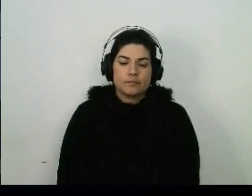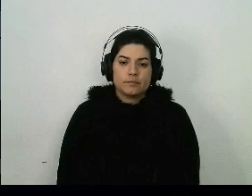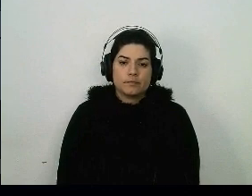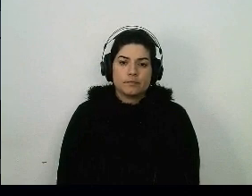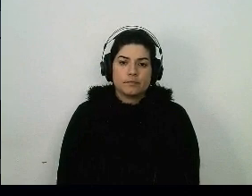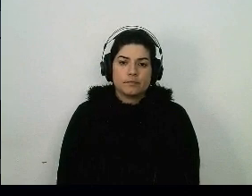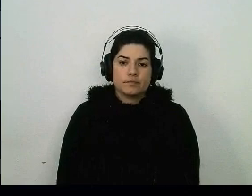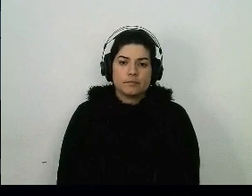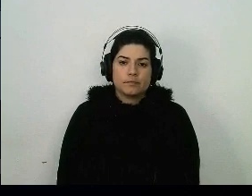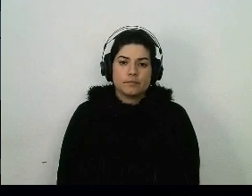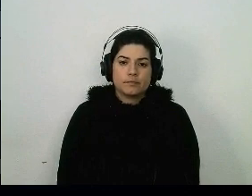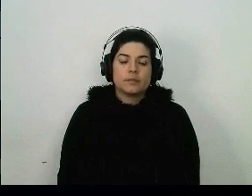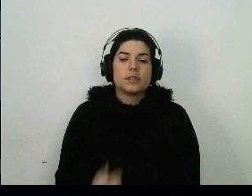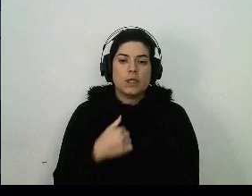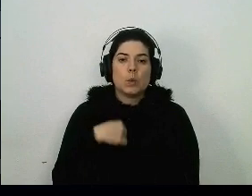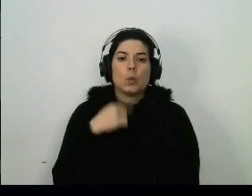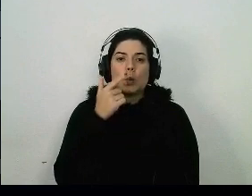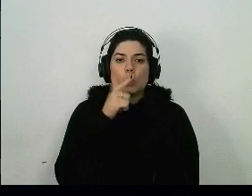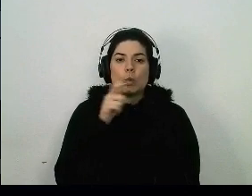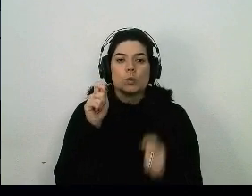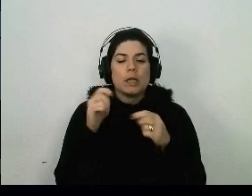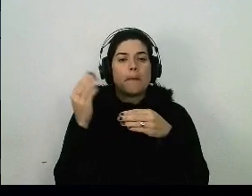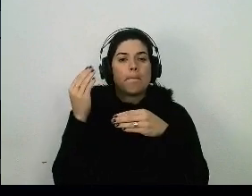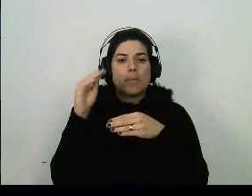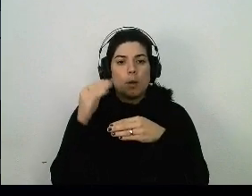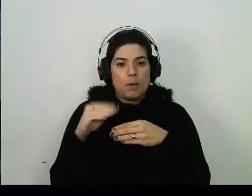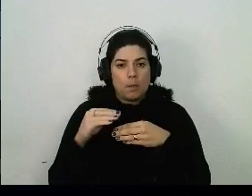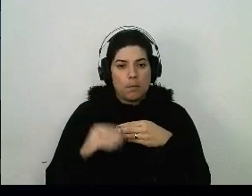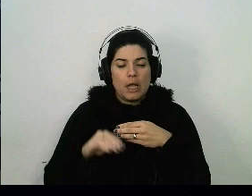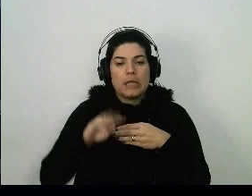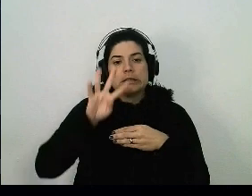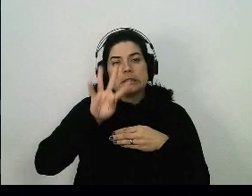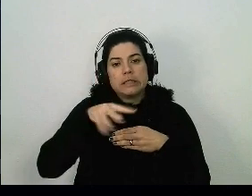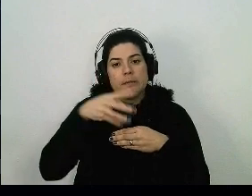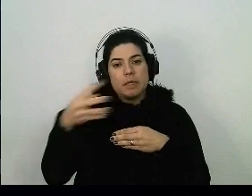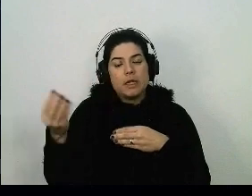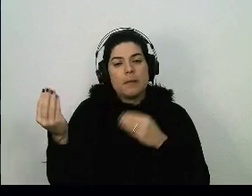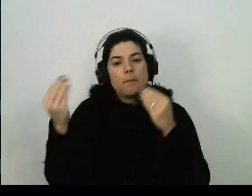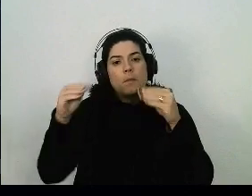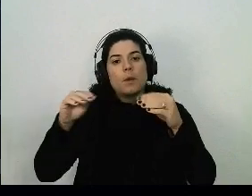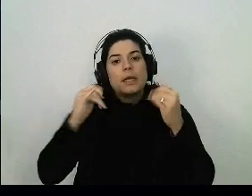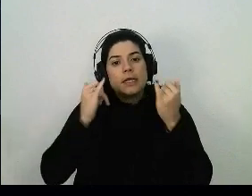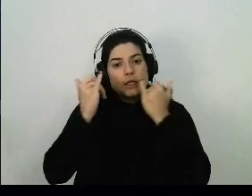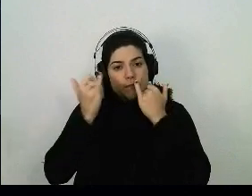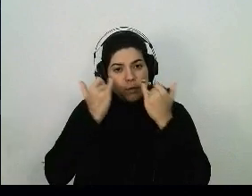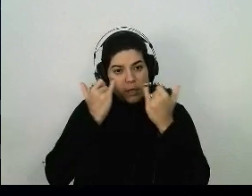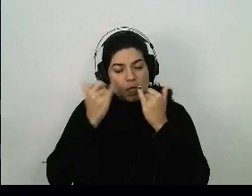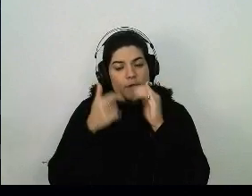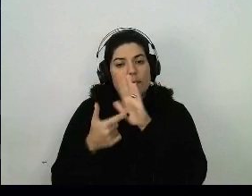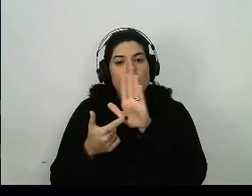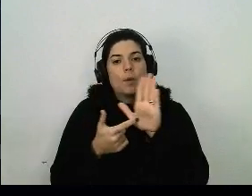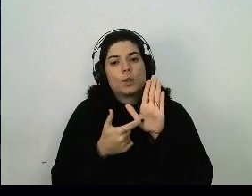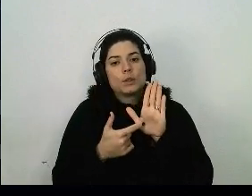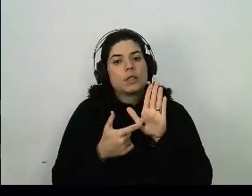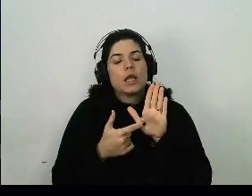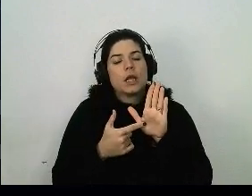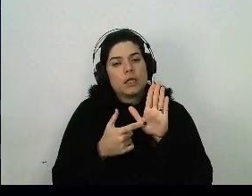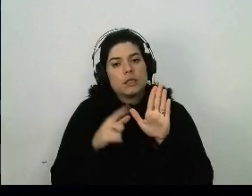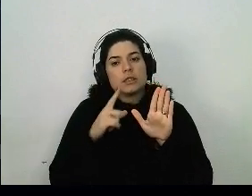Eu já consegui alimentar a minha tabela com as informações onde eu vou mostrar a transação dos